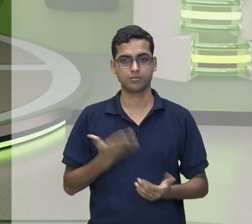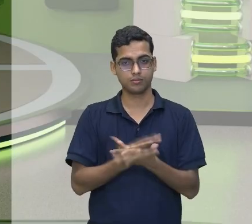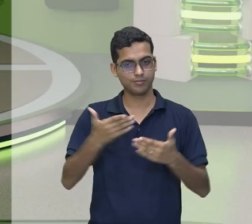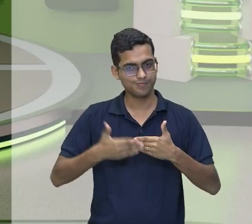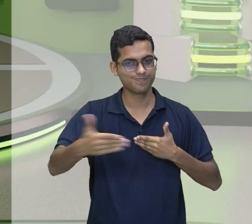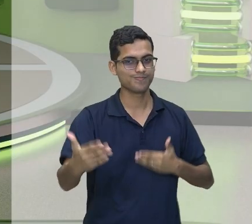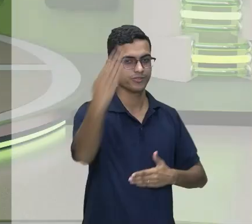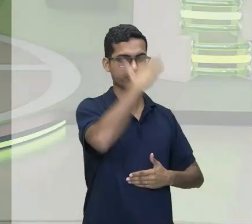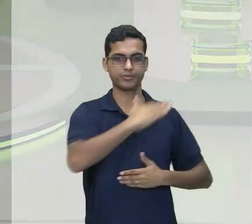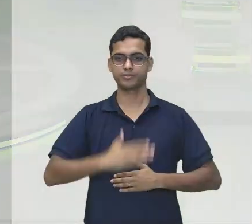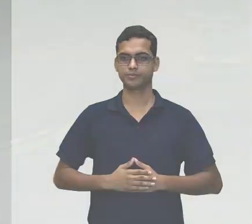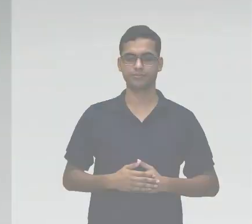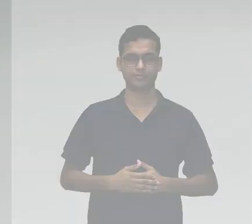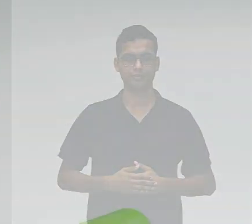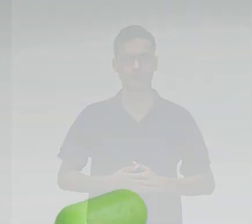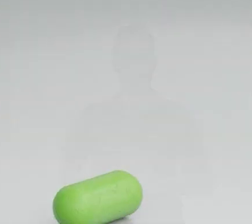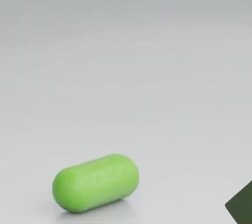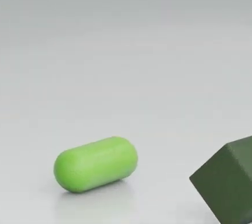nossa aula.